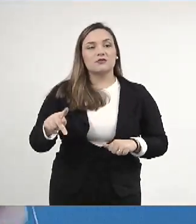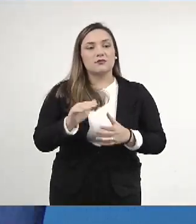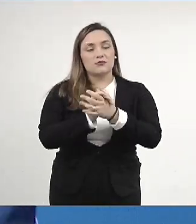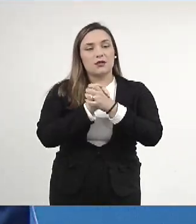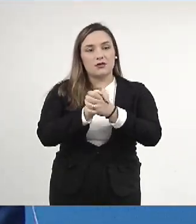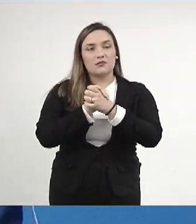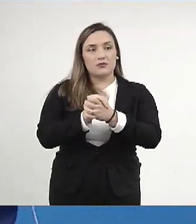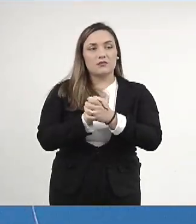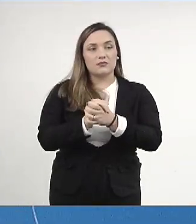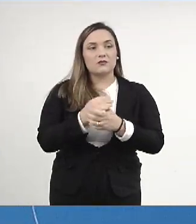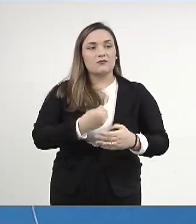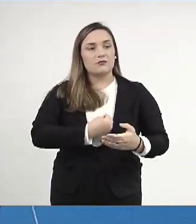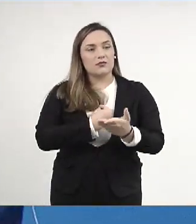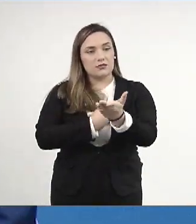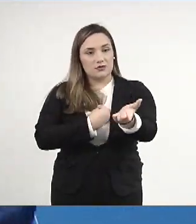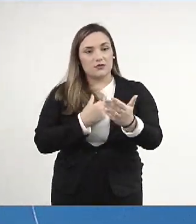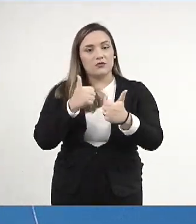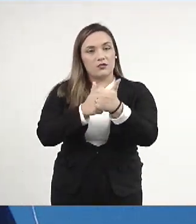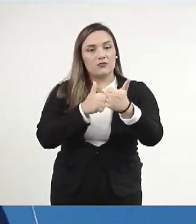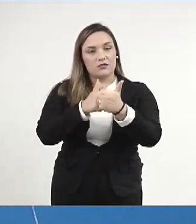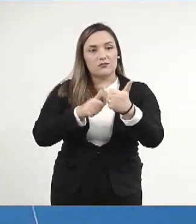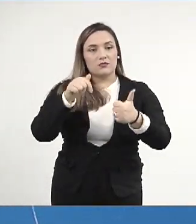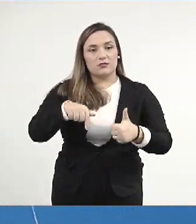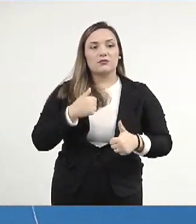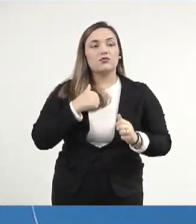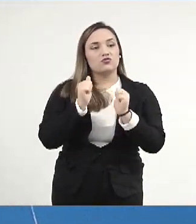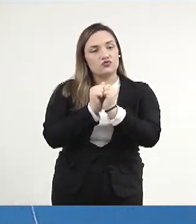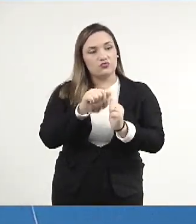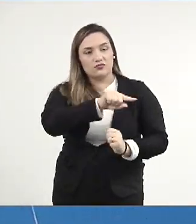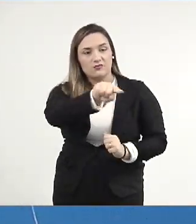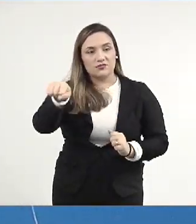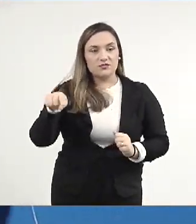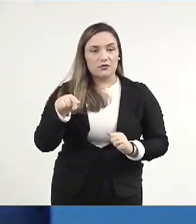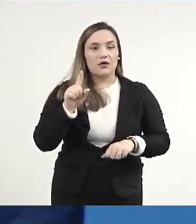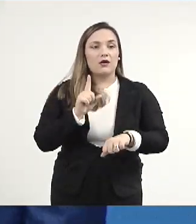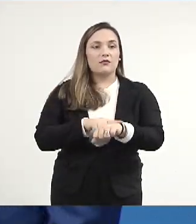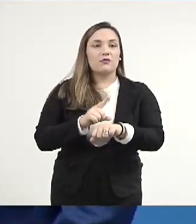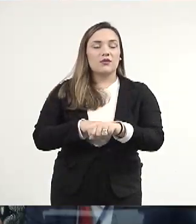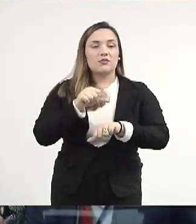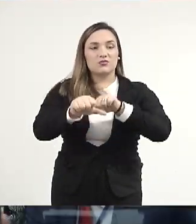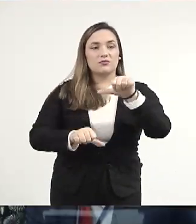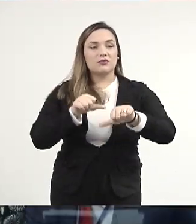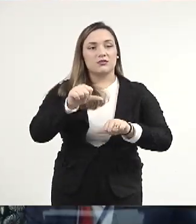Parabéns pela presença, pela cobrança de vocês. Estou com vocês. Chegou a hora de mudança.